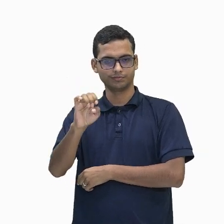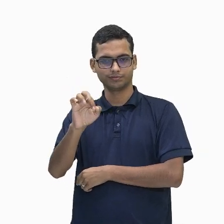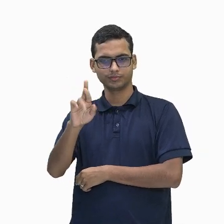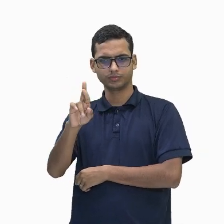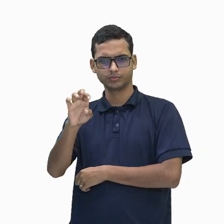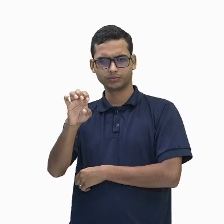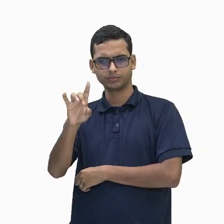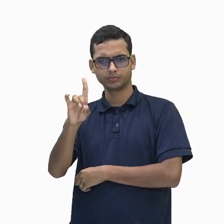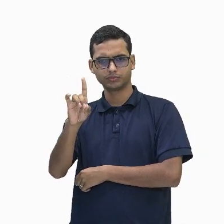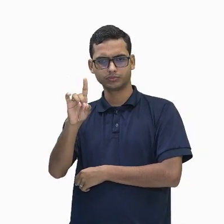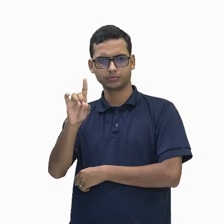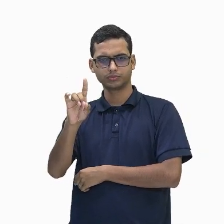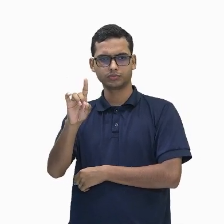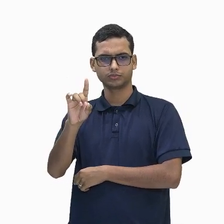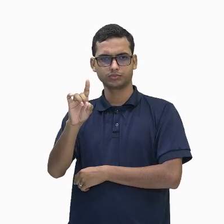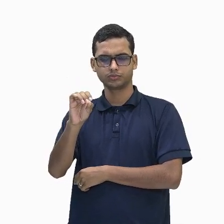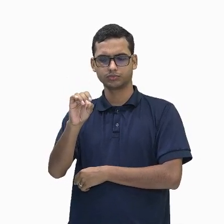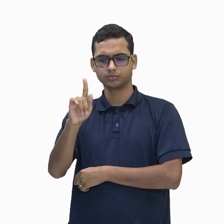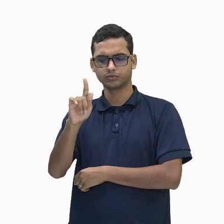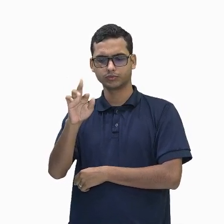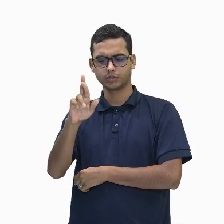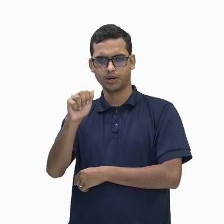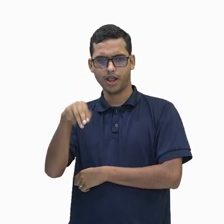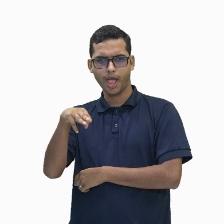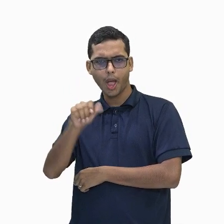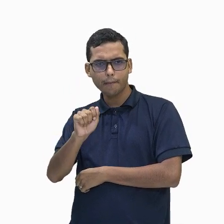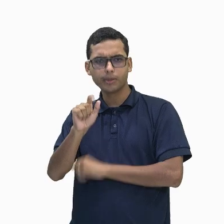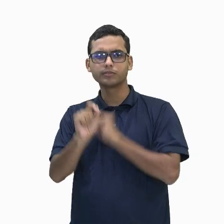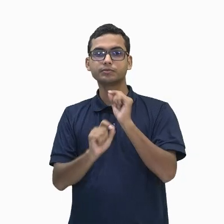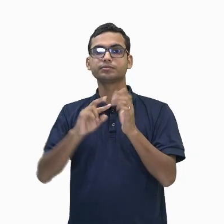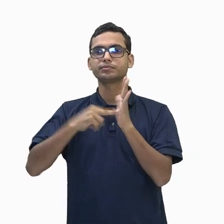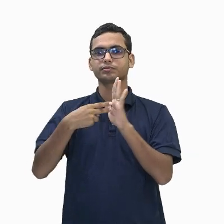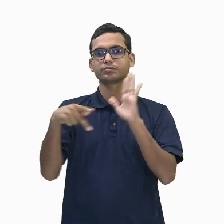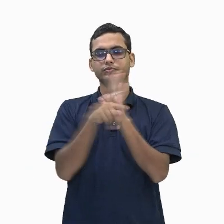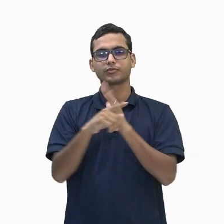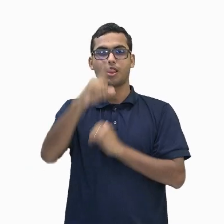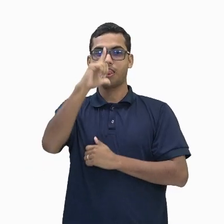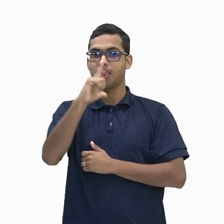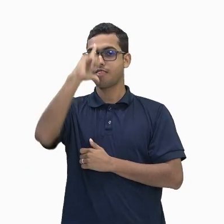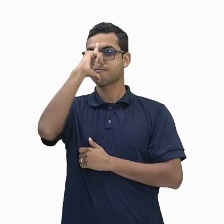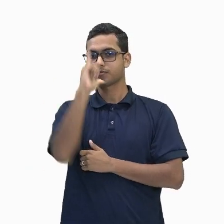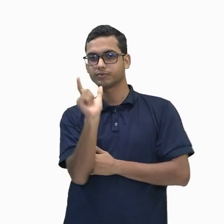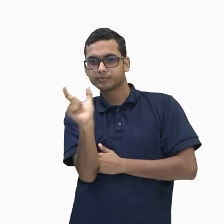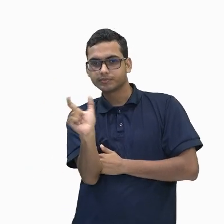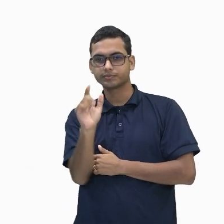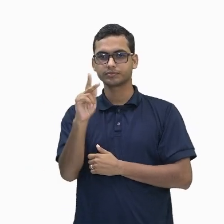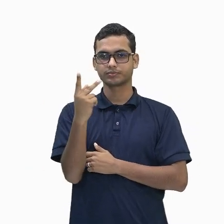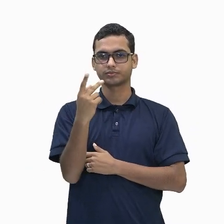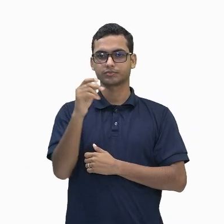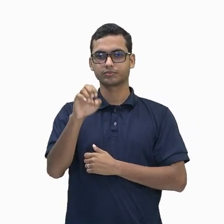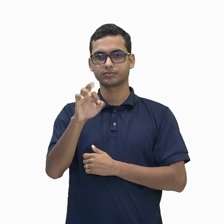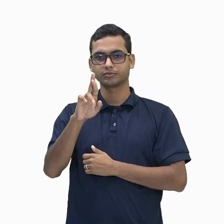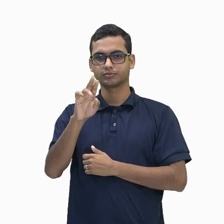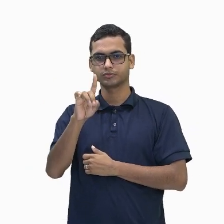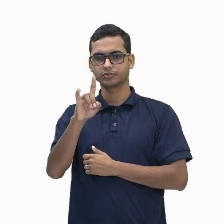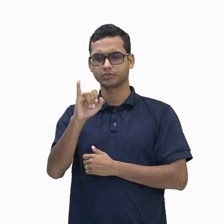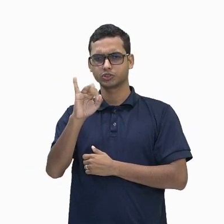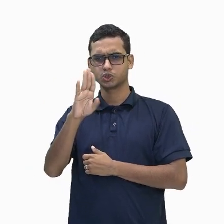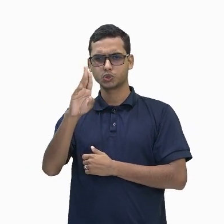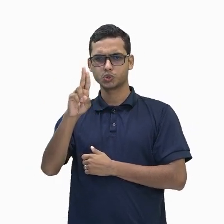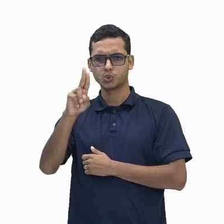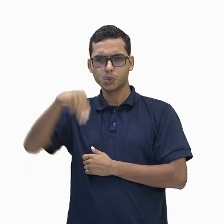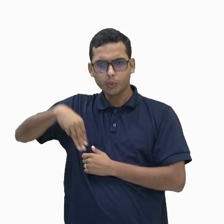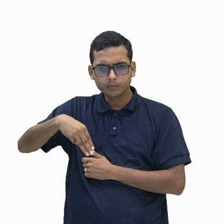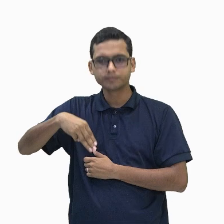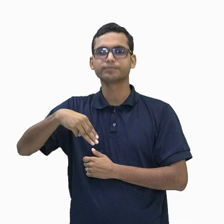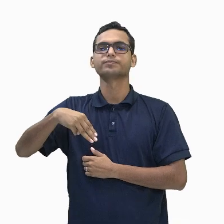da palavra latina heredium, que significa herança, essa herança passada de geração em geração. É uma